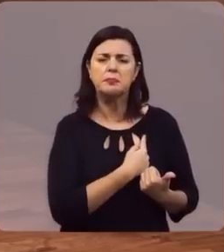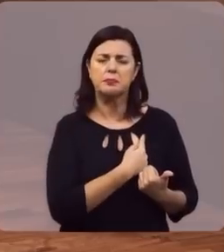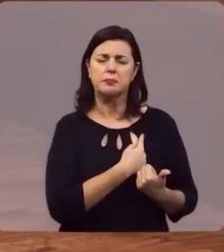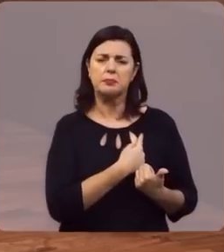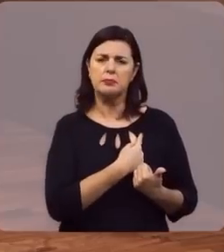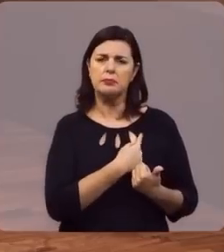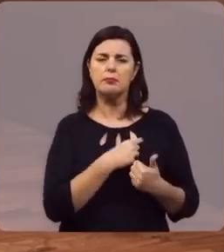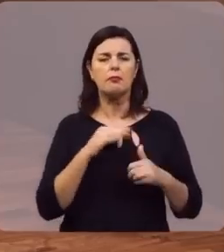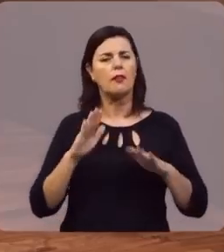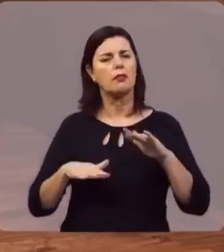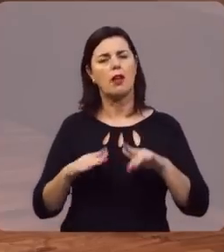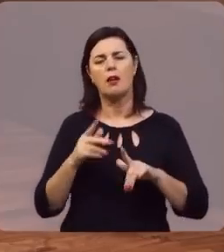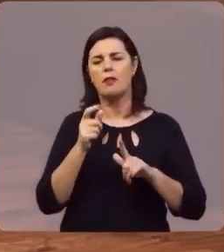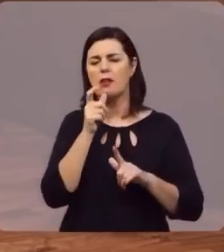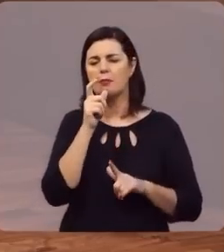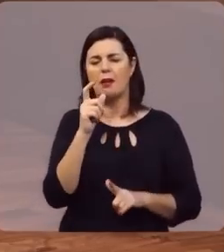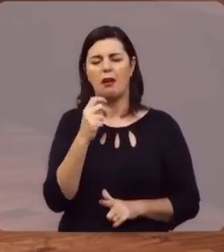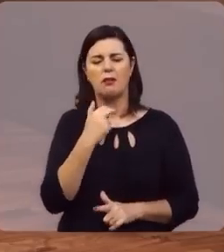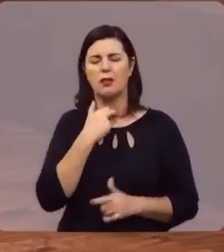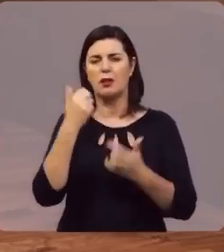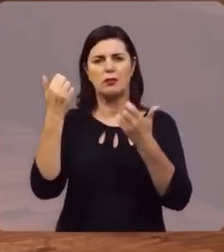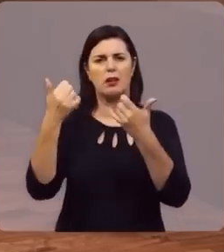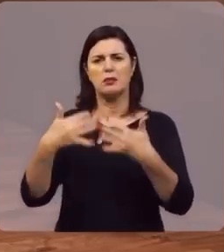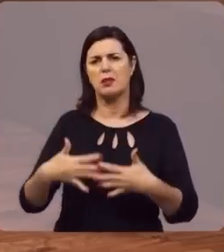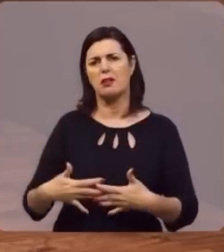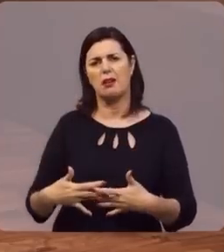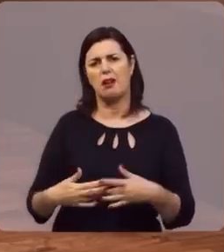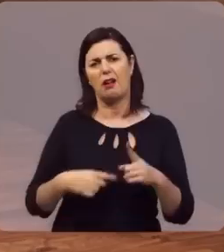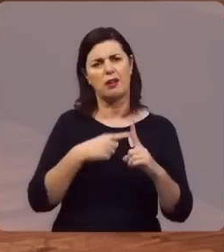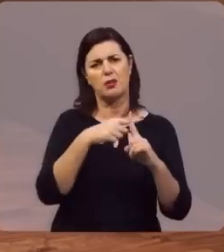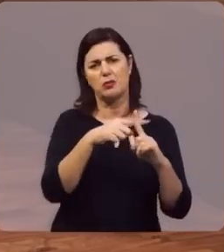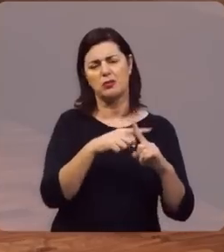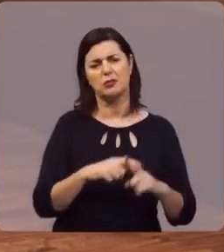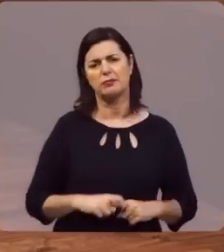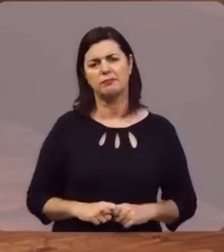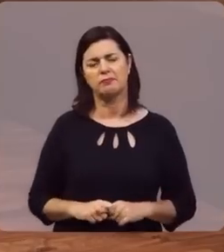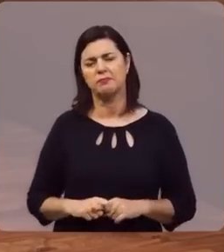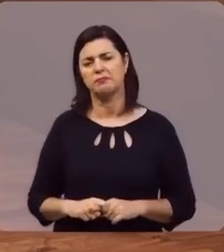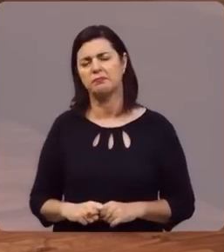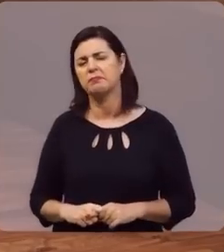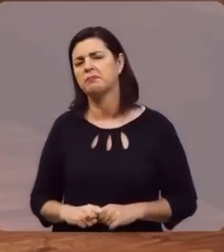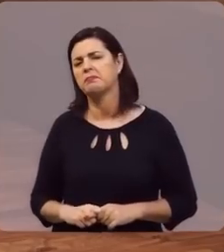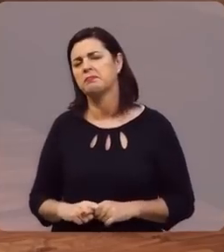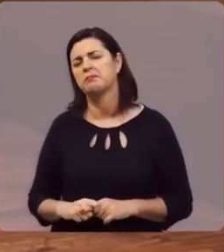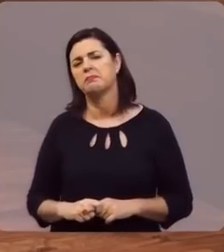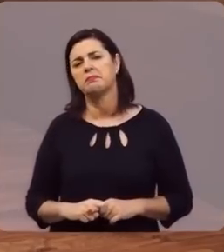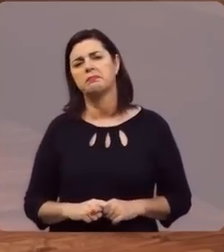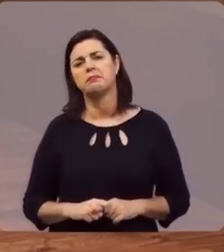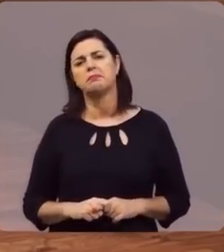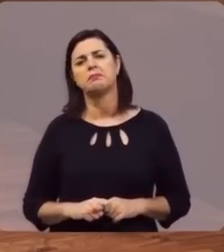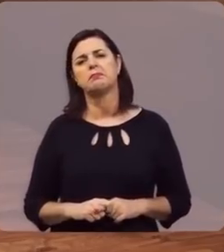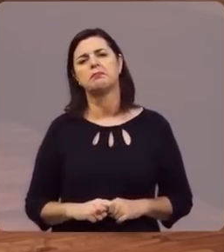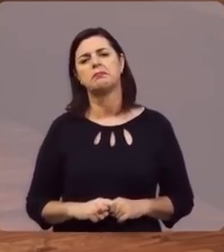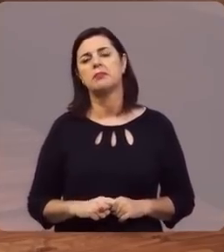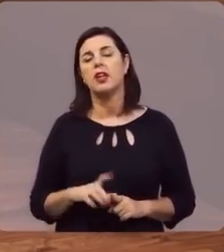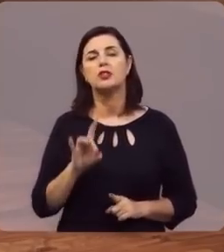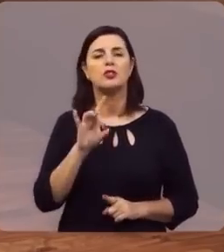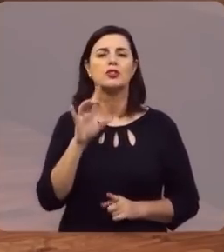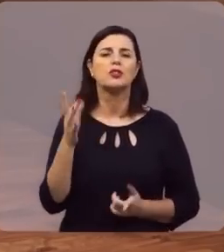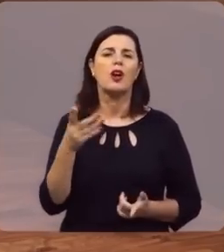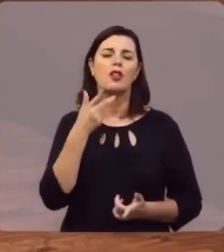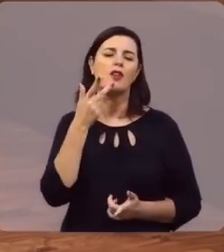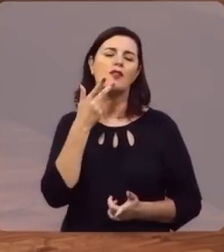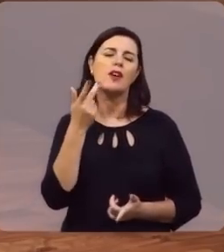as palavras são insuficientes para descrever esta cena da Cruz e não apenas